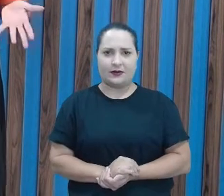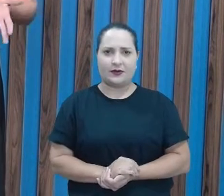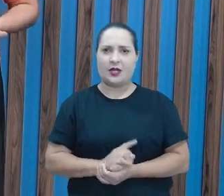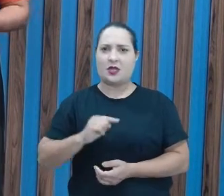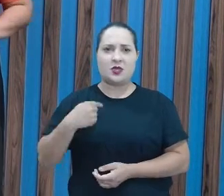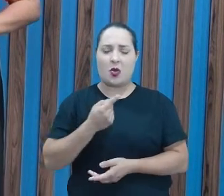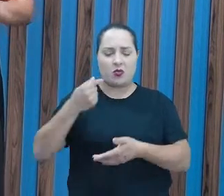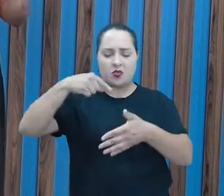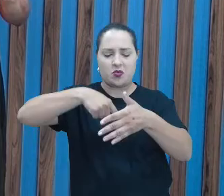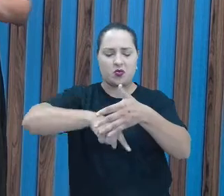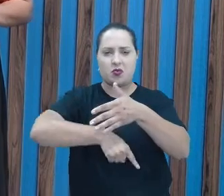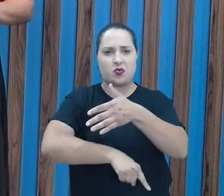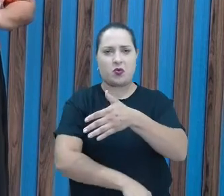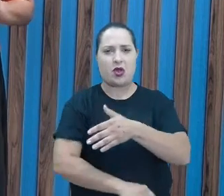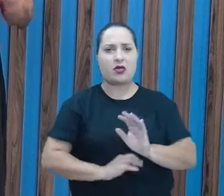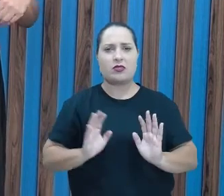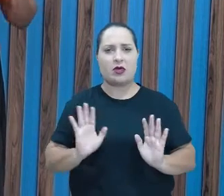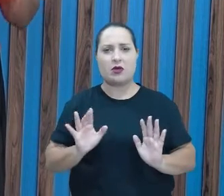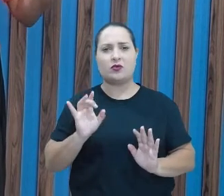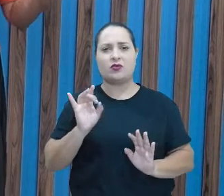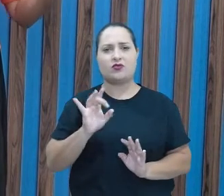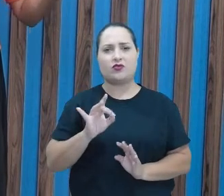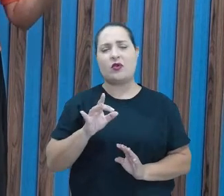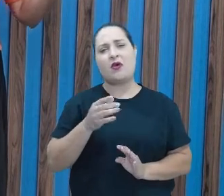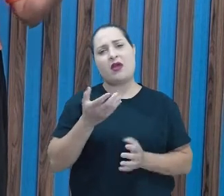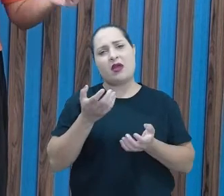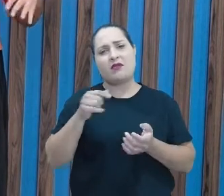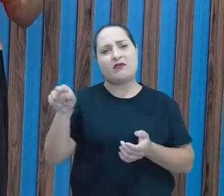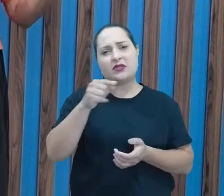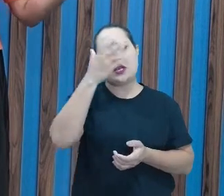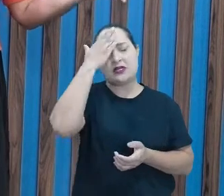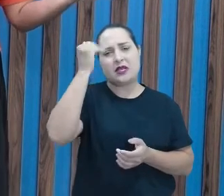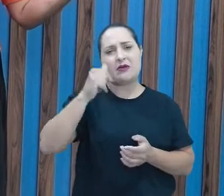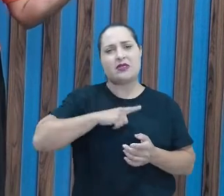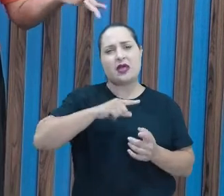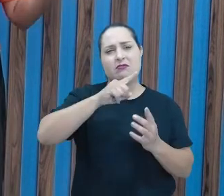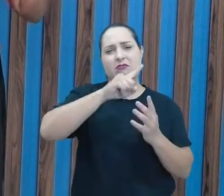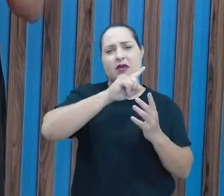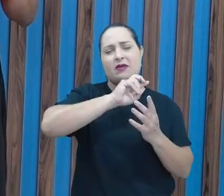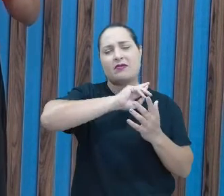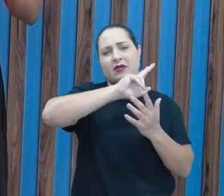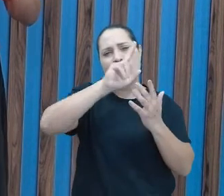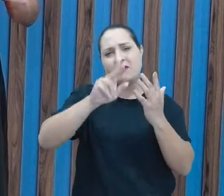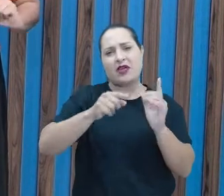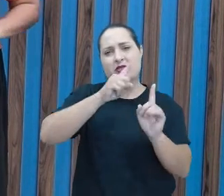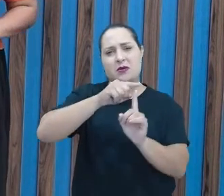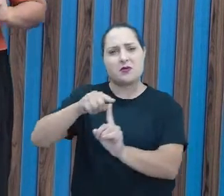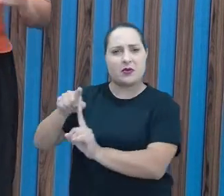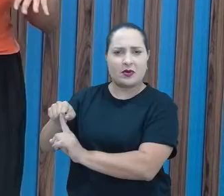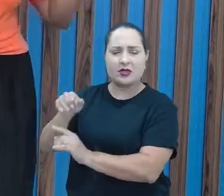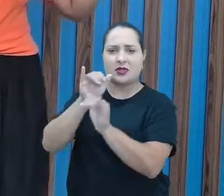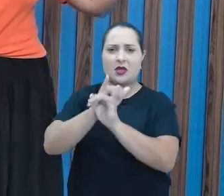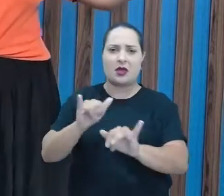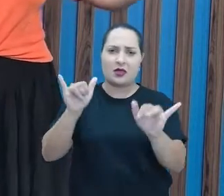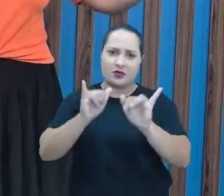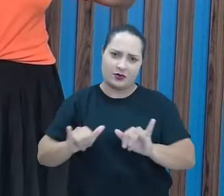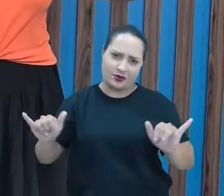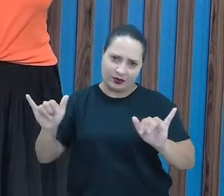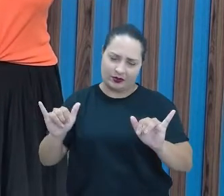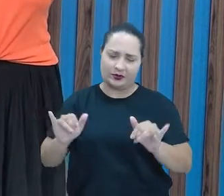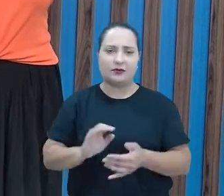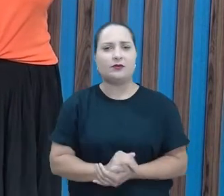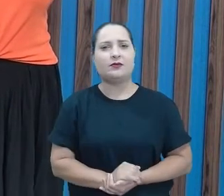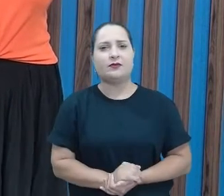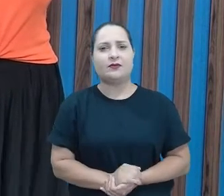debruçar muito, só queria que vocês soubessem que há diversos tipos de anúncios publicitários. A gente tem os que são só imagem e texto,